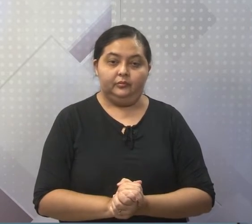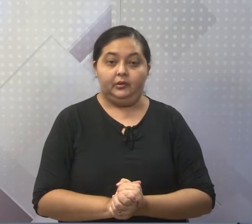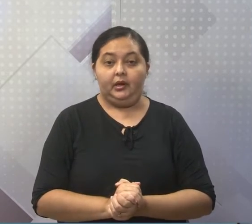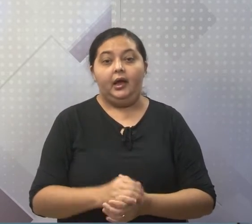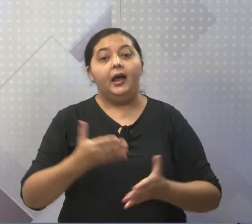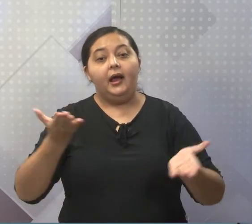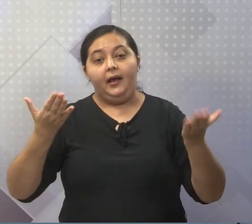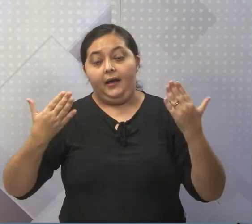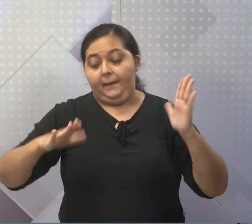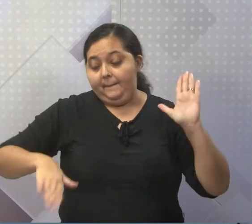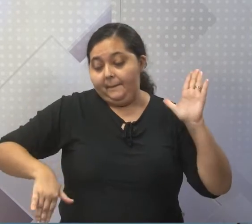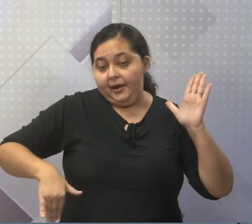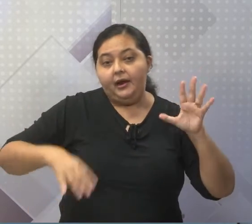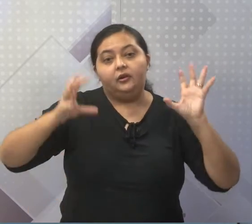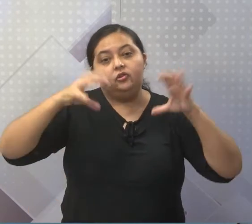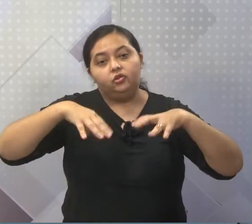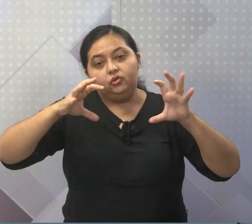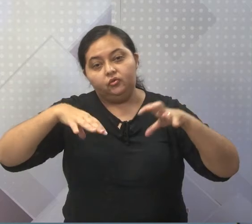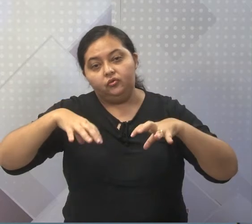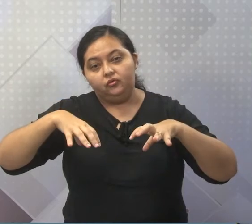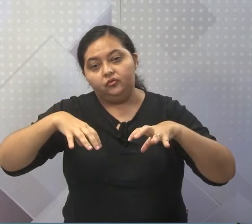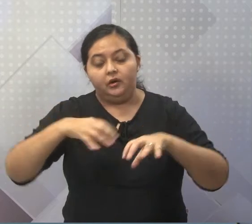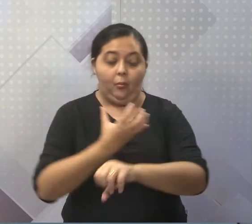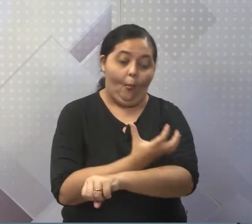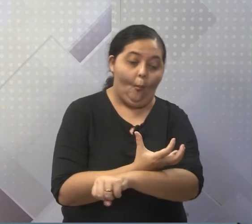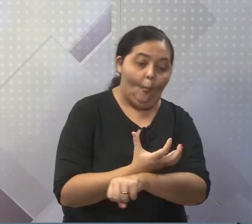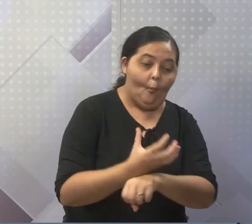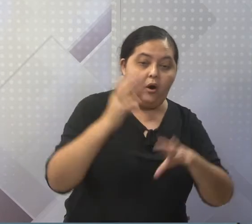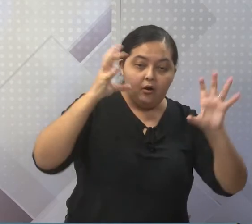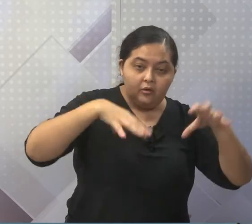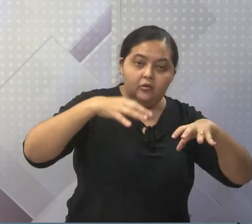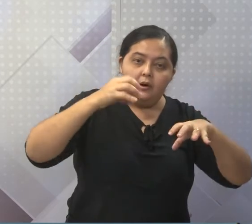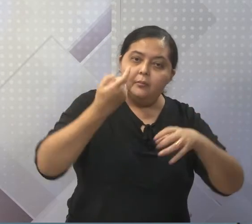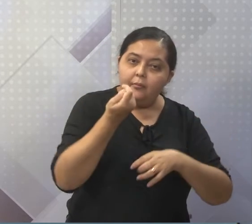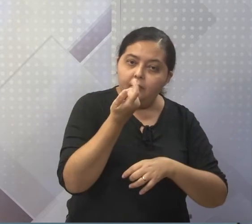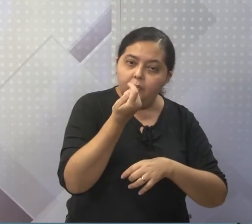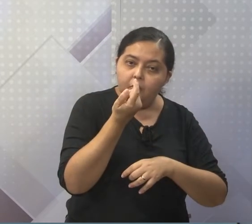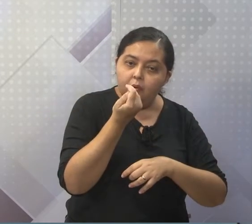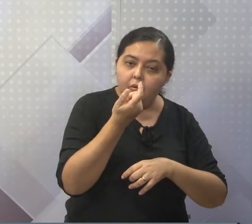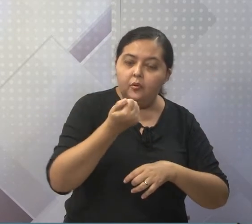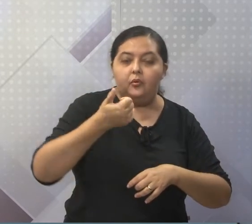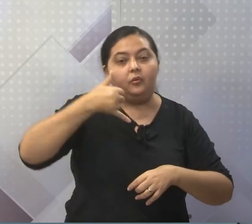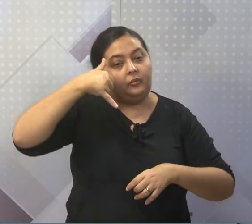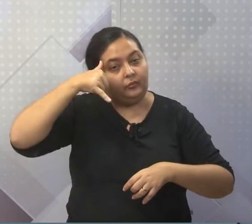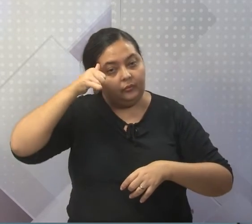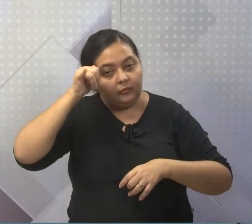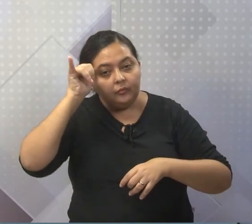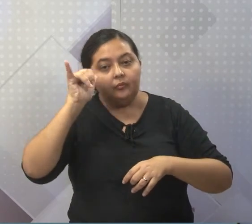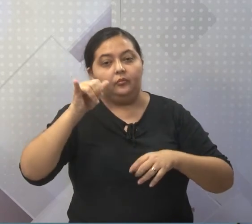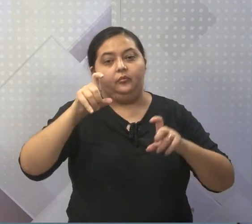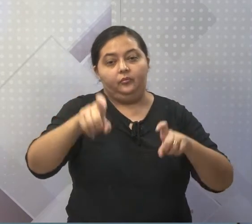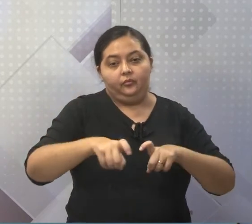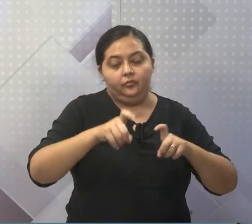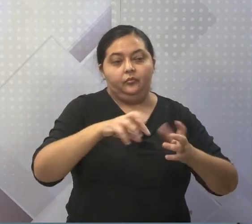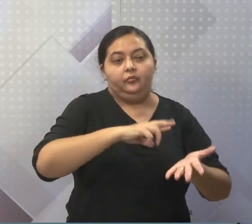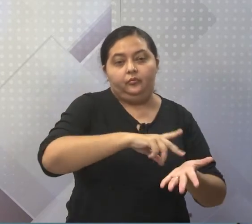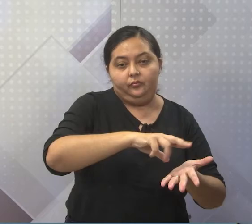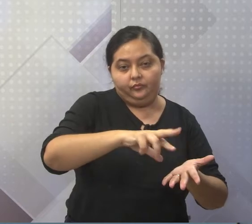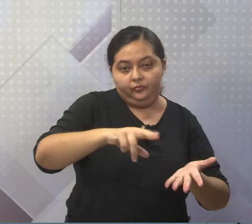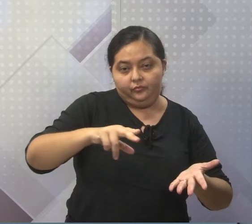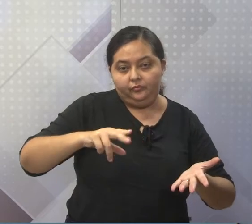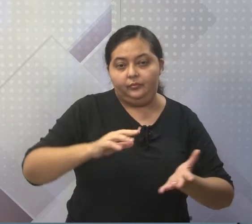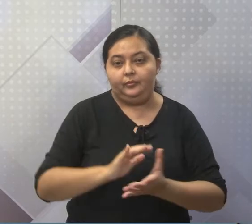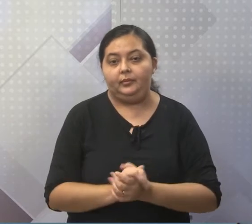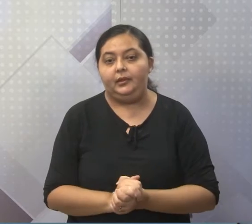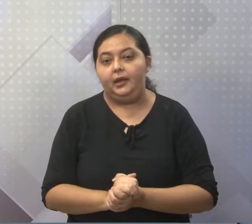chuvas regulares no sertão nem tanto aí já parte para pecuária principalmente caprinos na região norte a gente já tem uma incidência tio muito